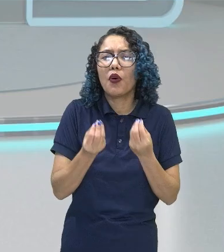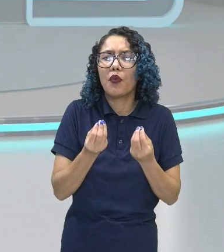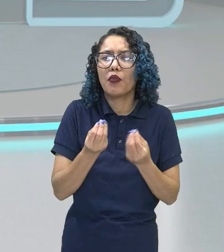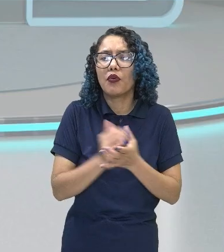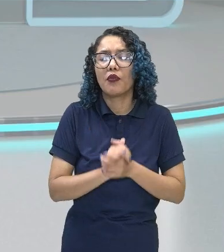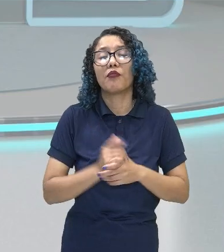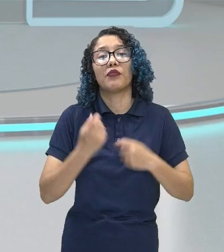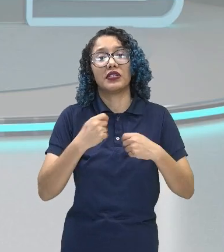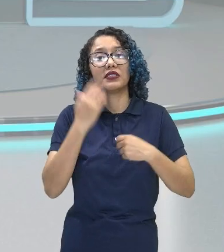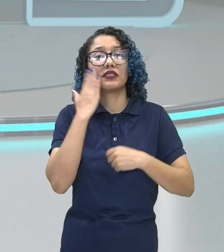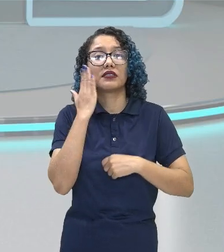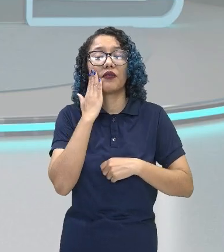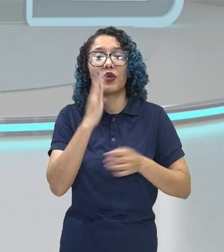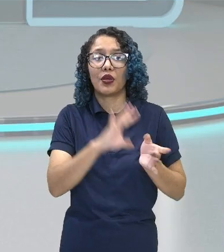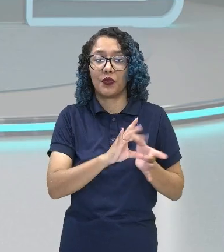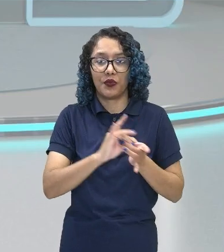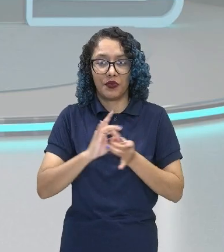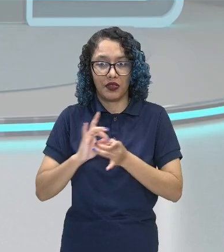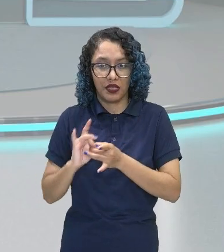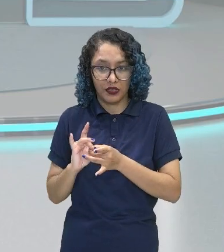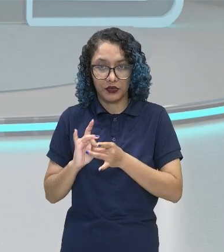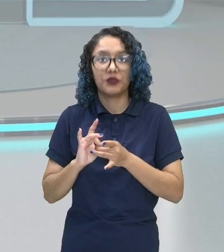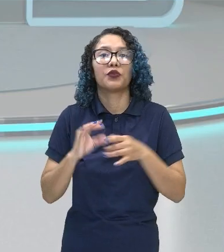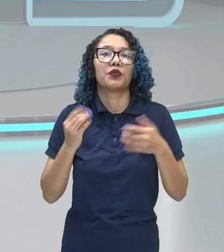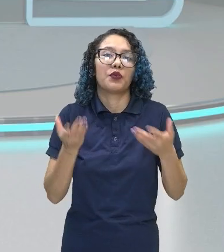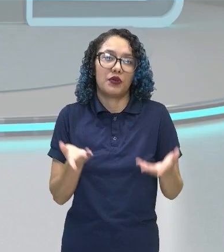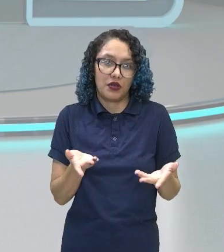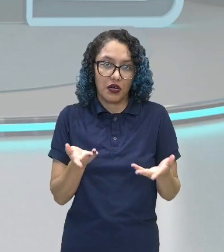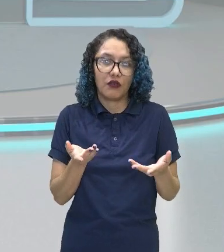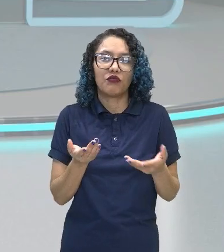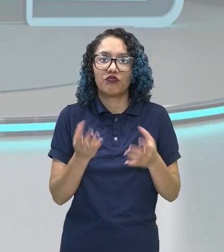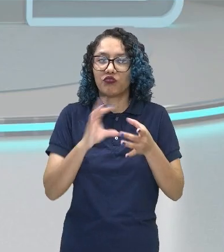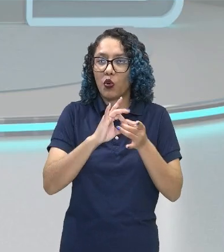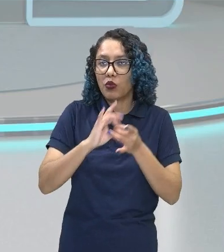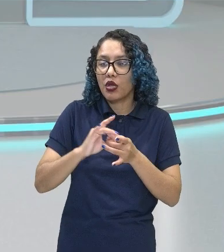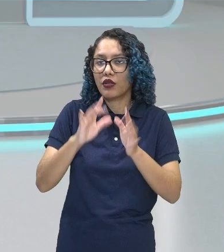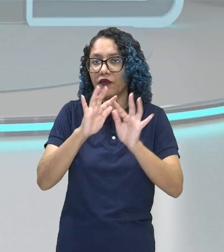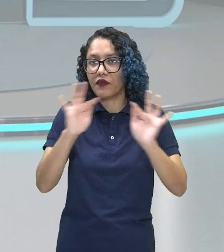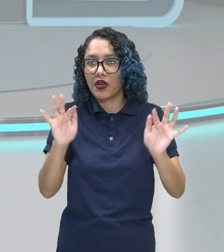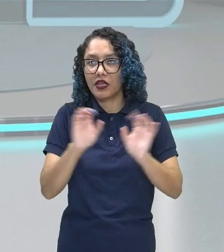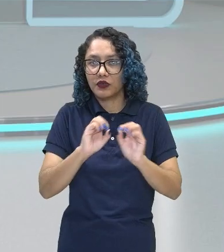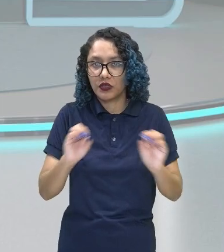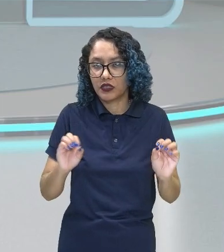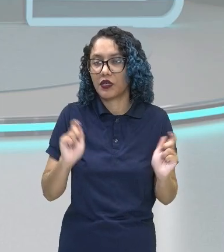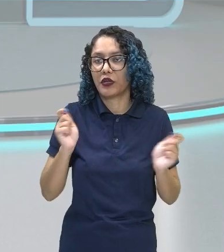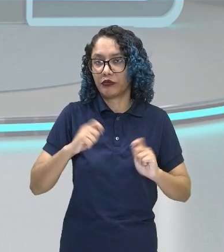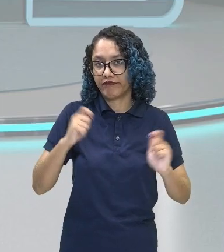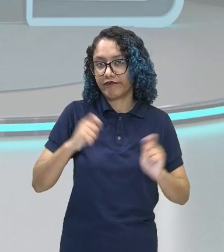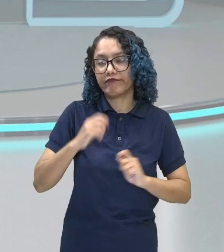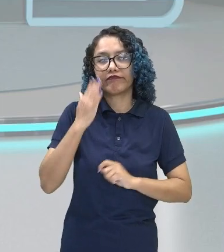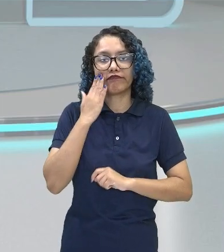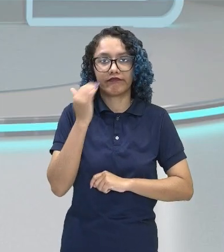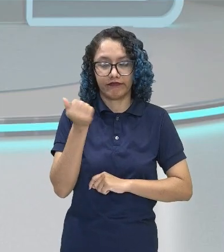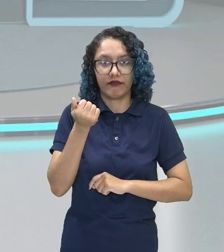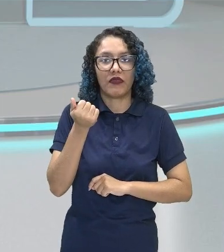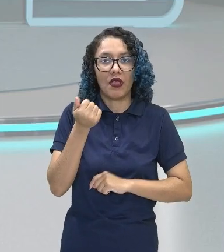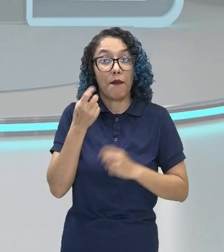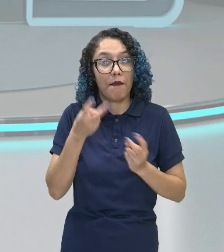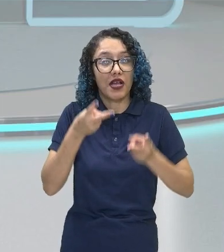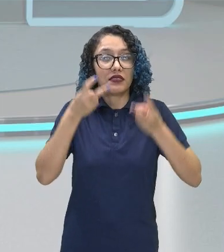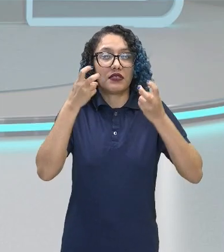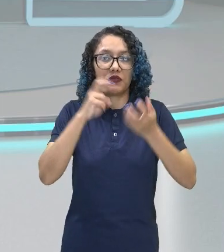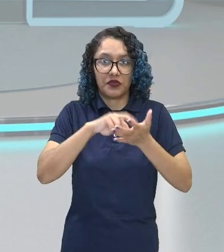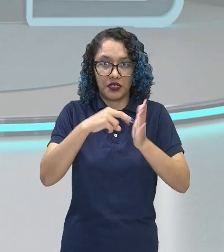um contexto, dentro de um texto, de uma frase, de uma oração, aí dá para